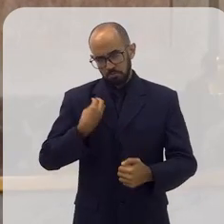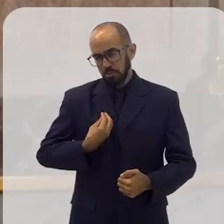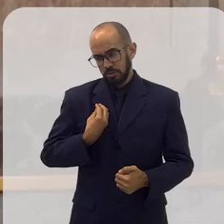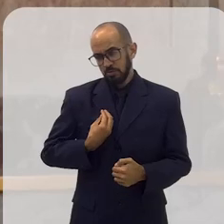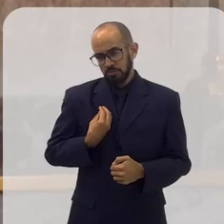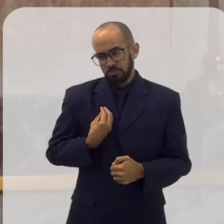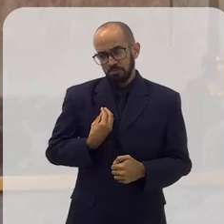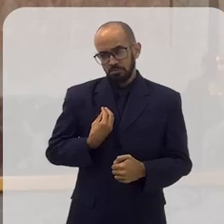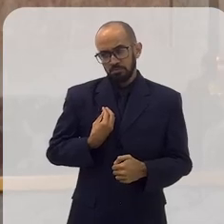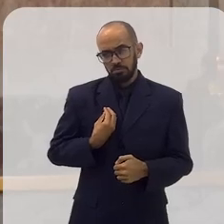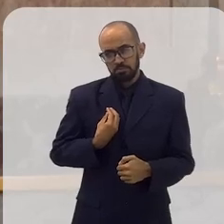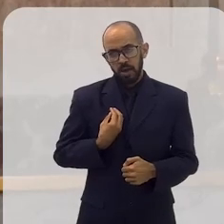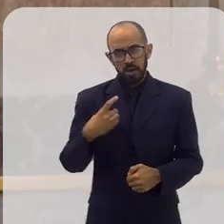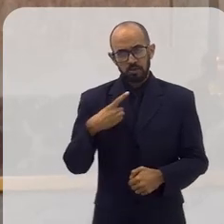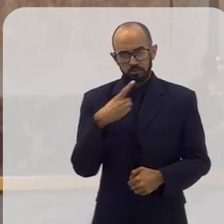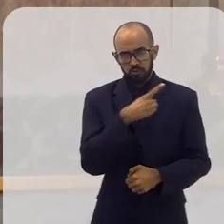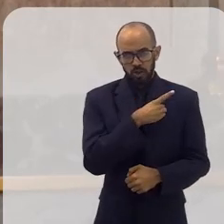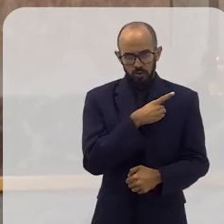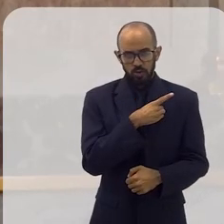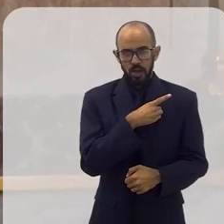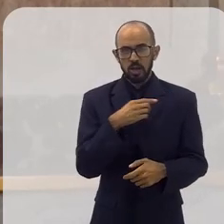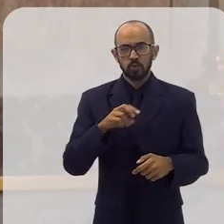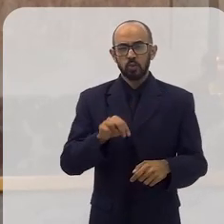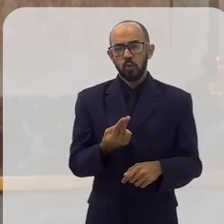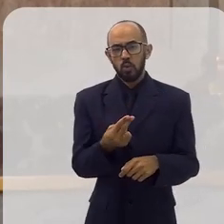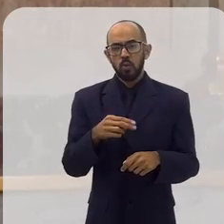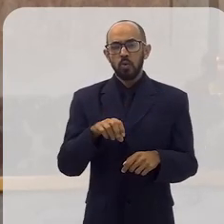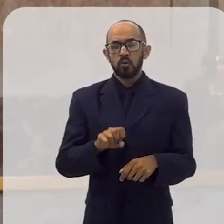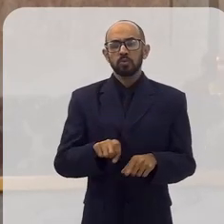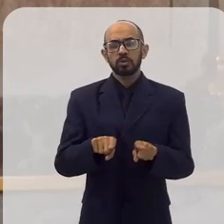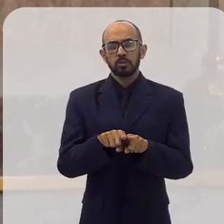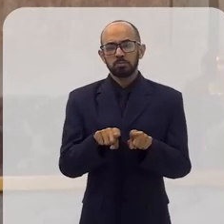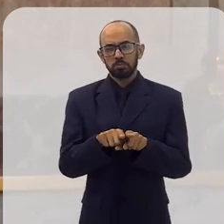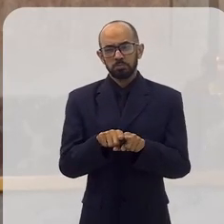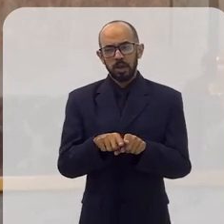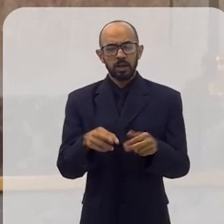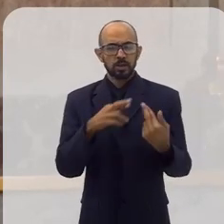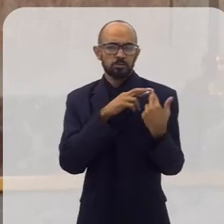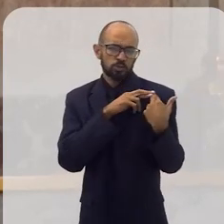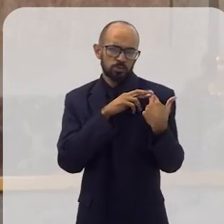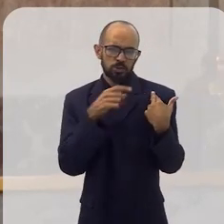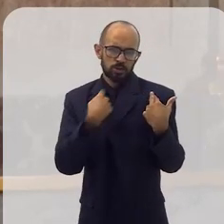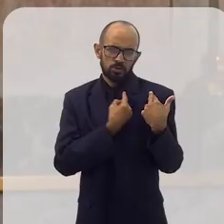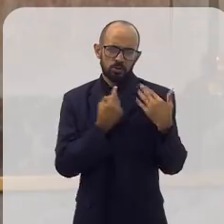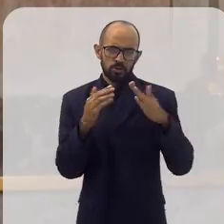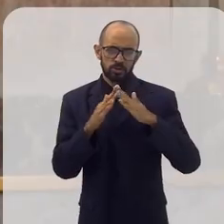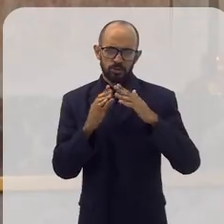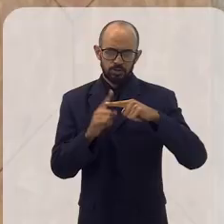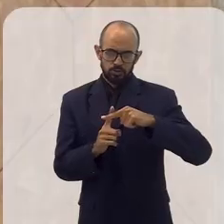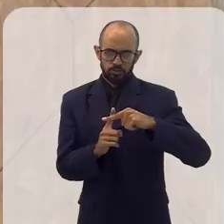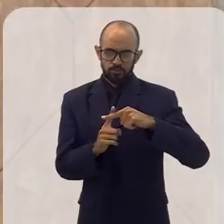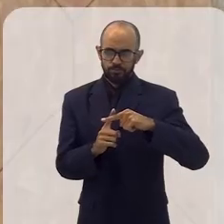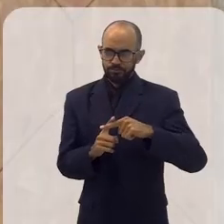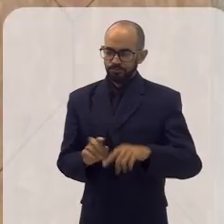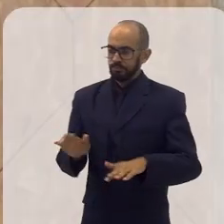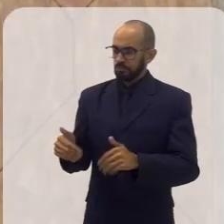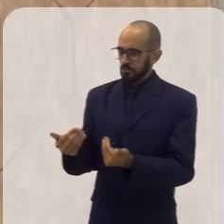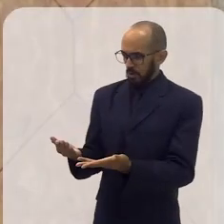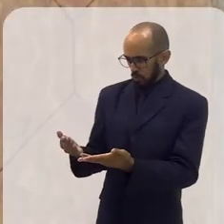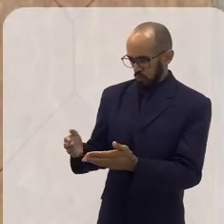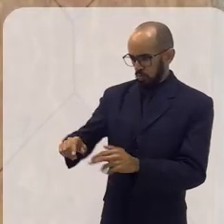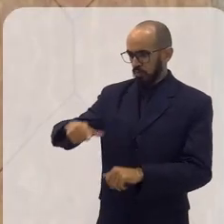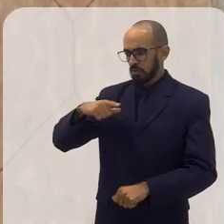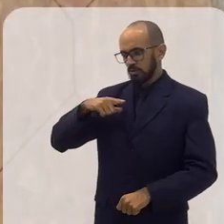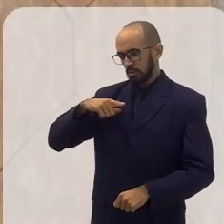também participar na vida do diaconato e do sacerdócio de nossa igreja. Então, mais uma coisa